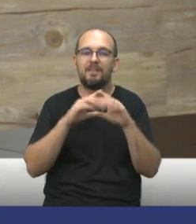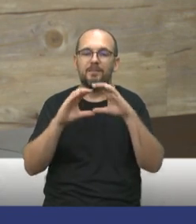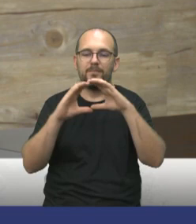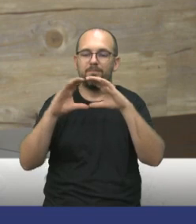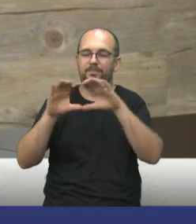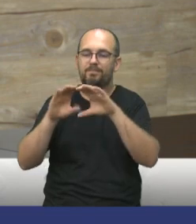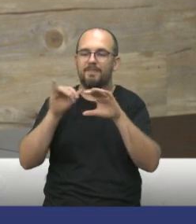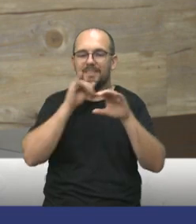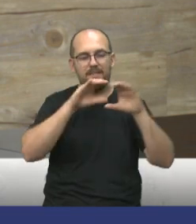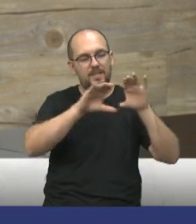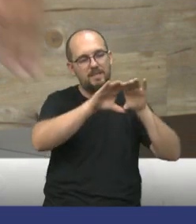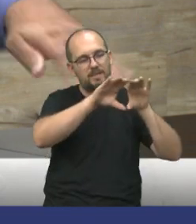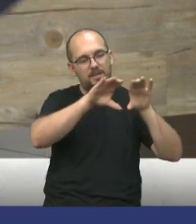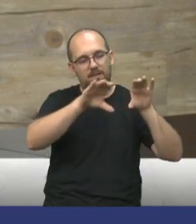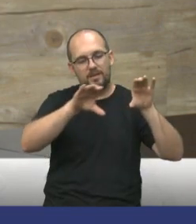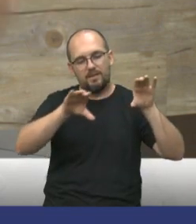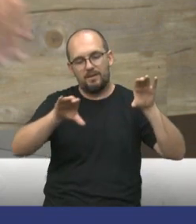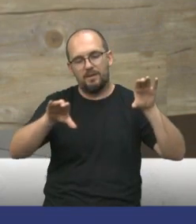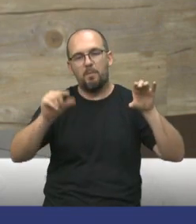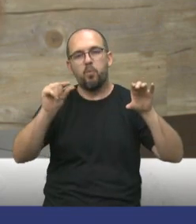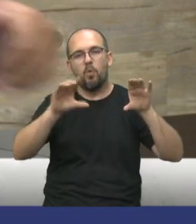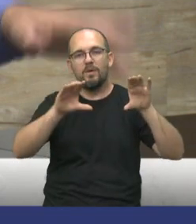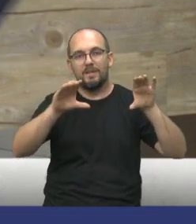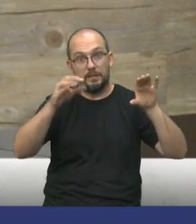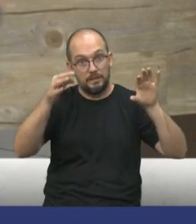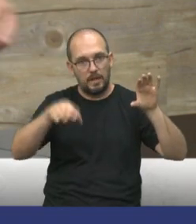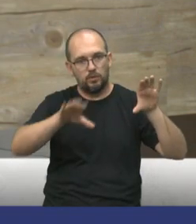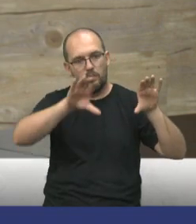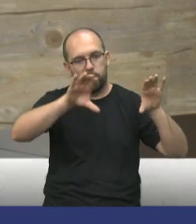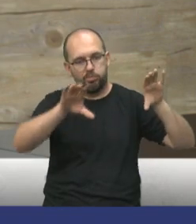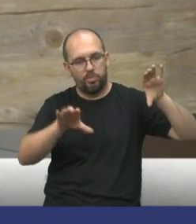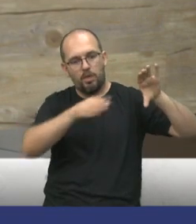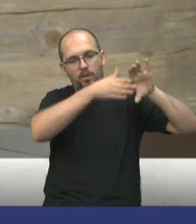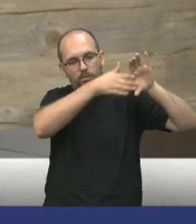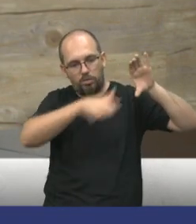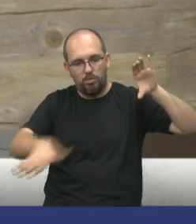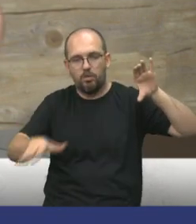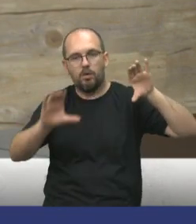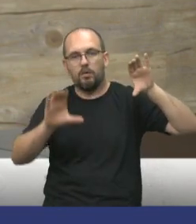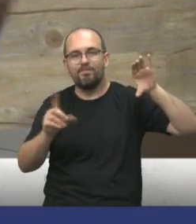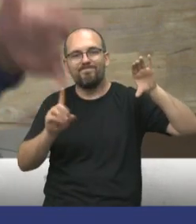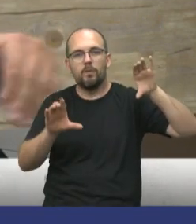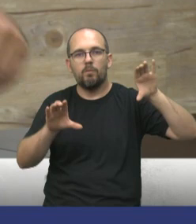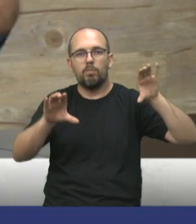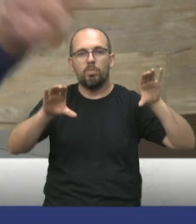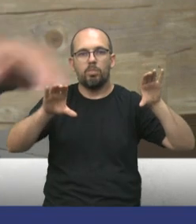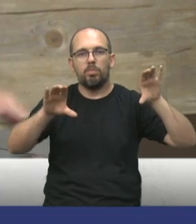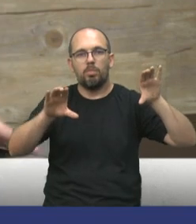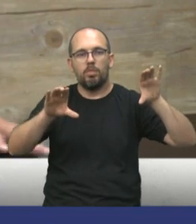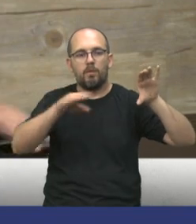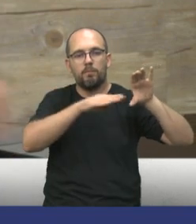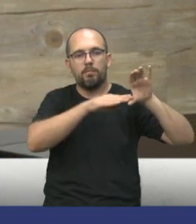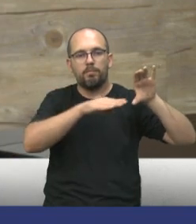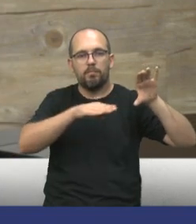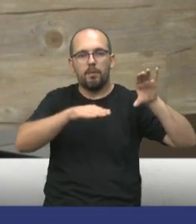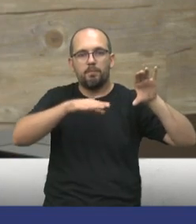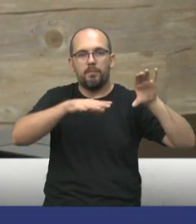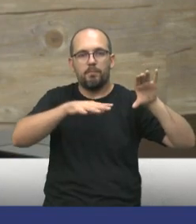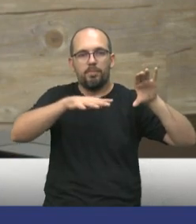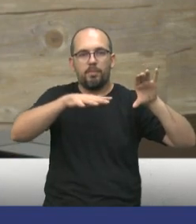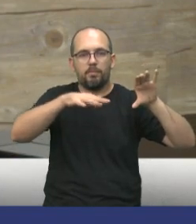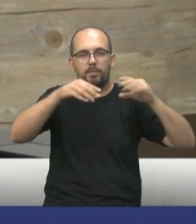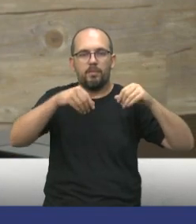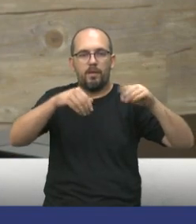Então, ao invés da água escoar e levar a terra junto, muitas vezes fica ali parada, acumulando, e vem outra chuva.